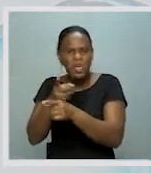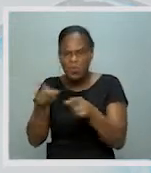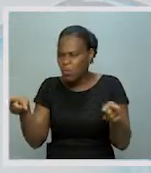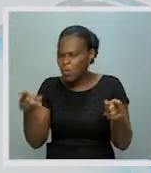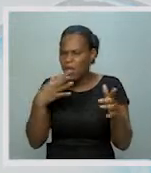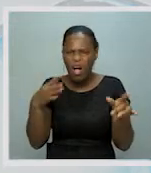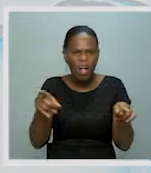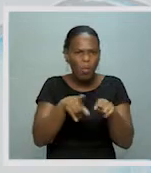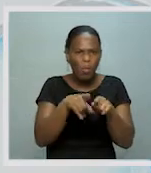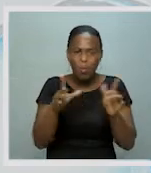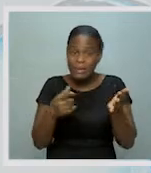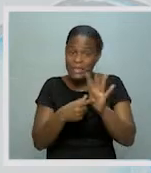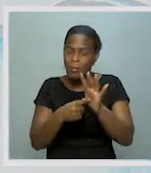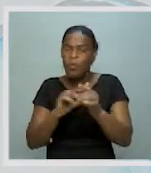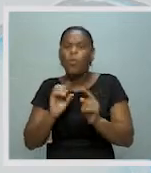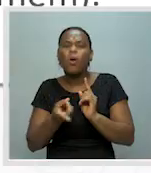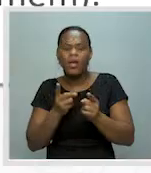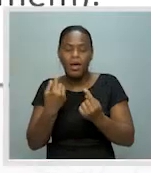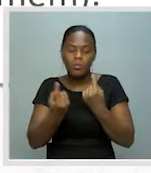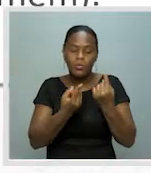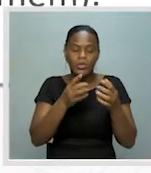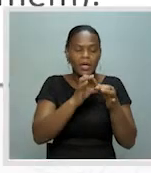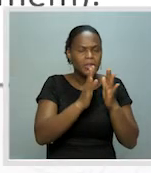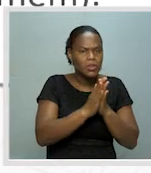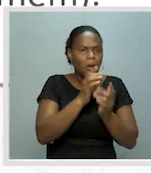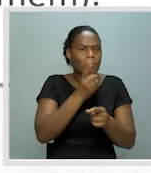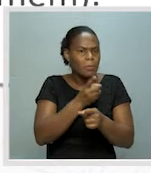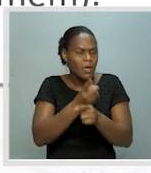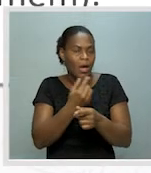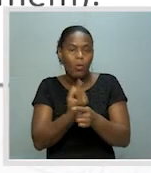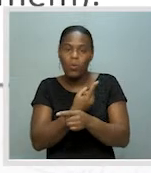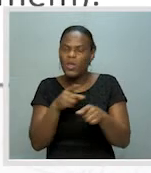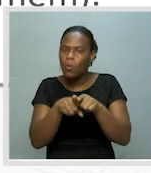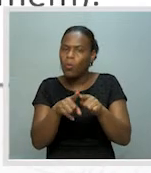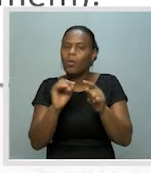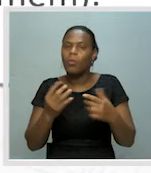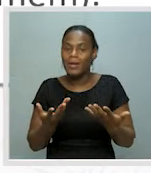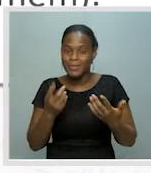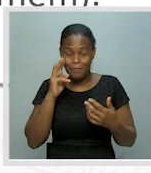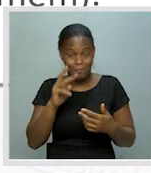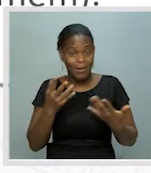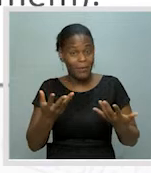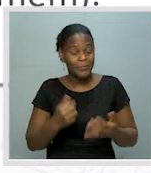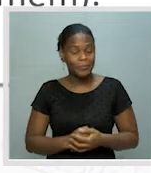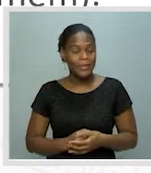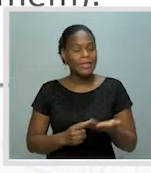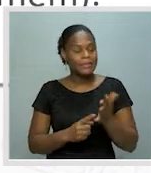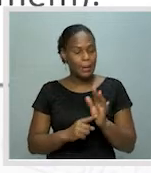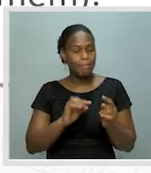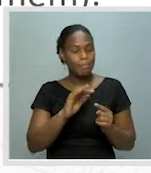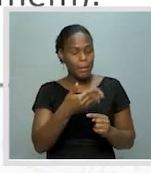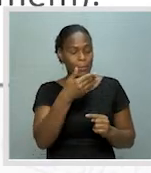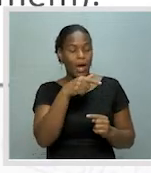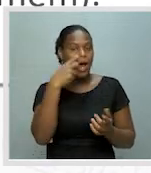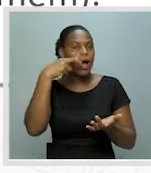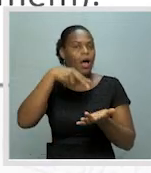religiões. Então, vejamos alguns aspectos comuns a todas as religiões. Primeiro aspecto,